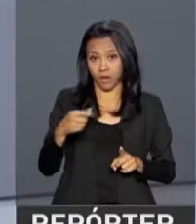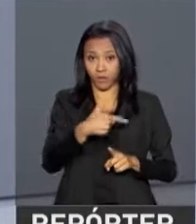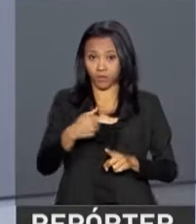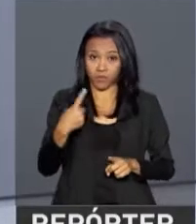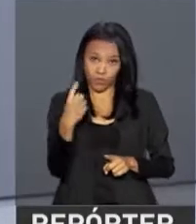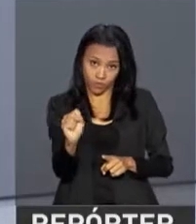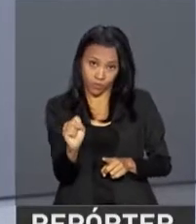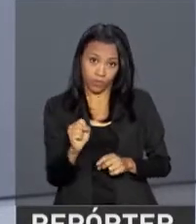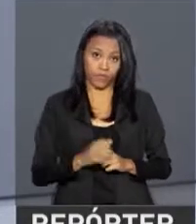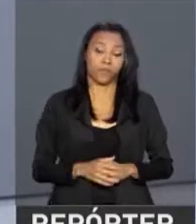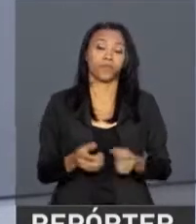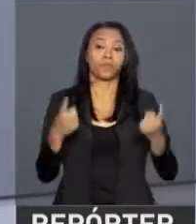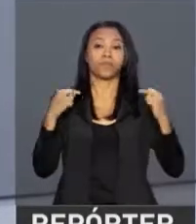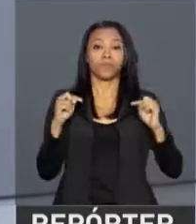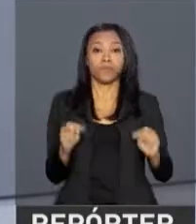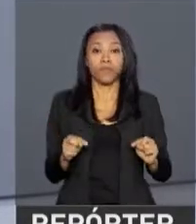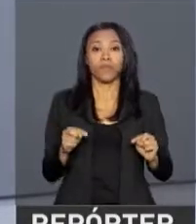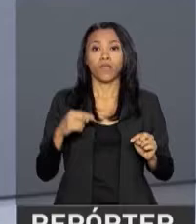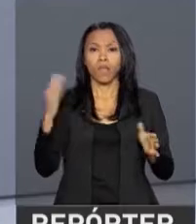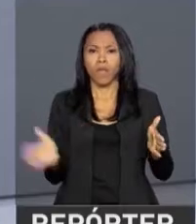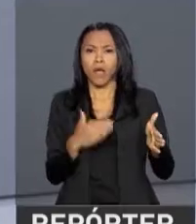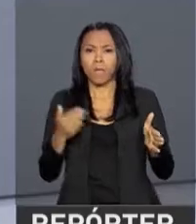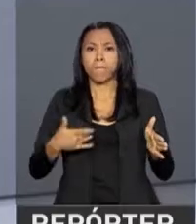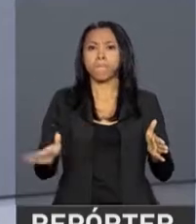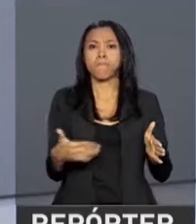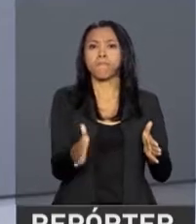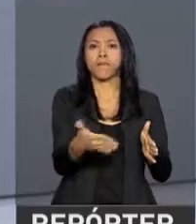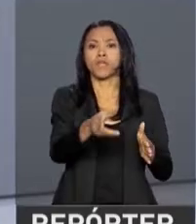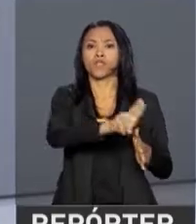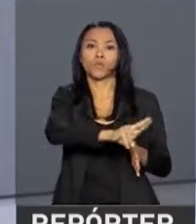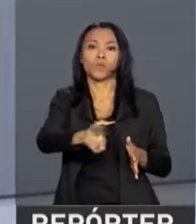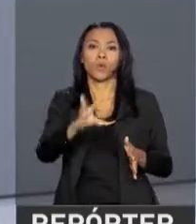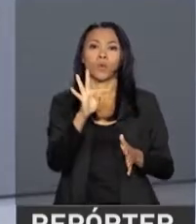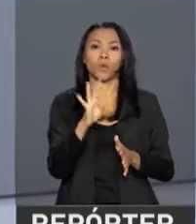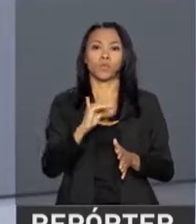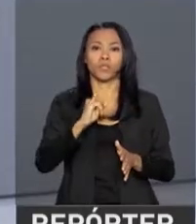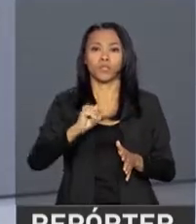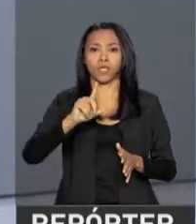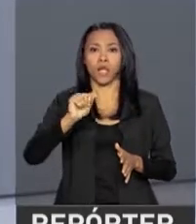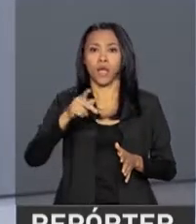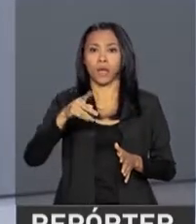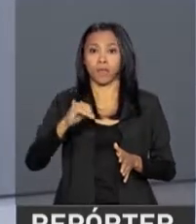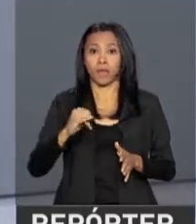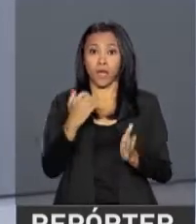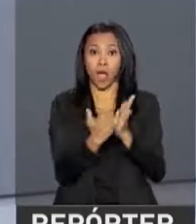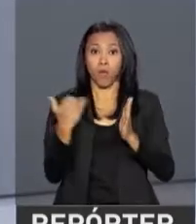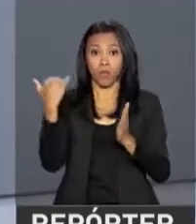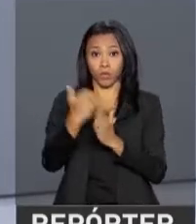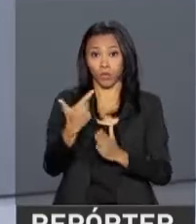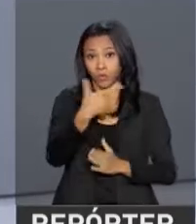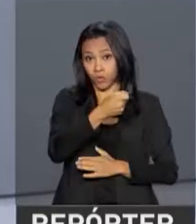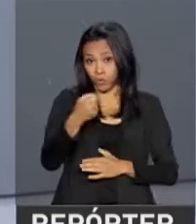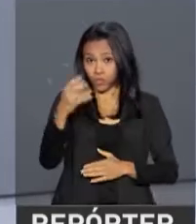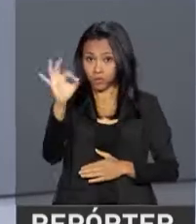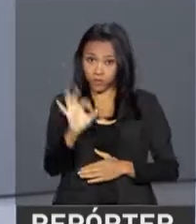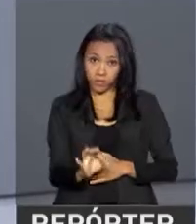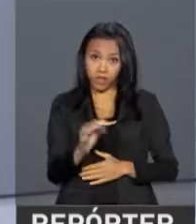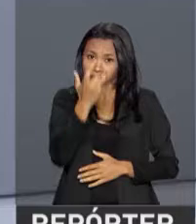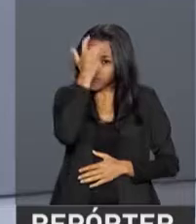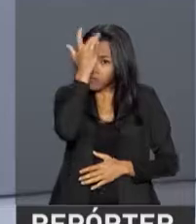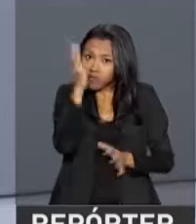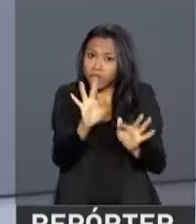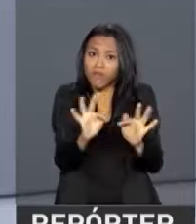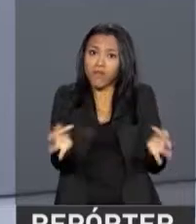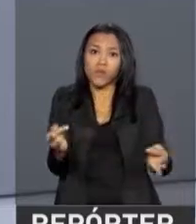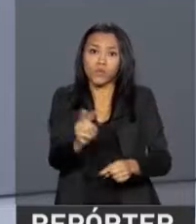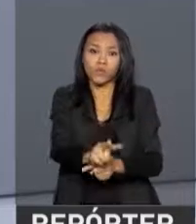a produção de tilápia no brasil cresceu mais de 200% em dez anos o cultivo desse peixe é simples e além